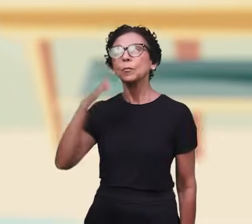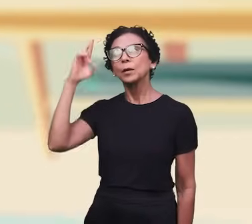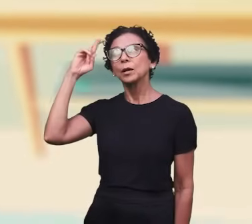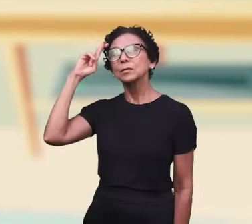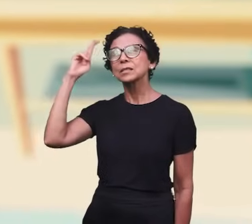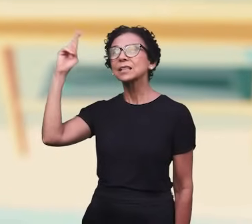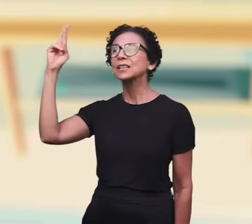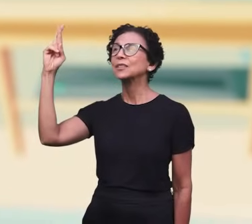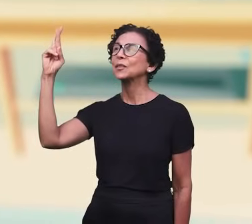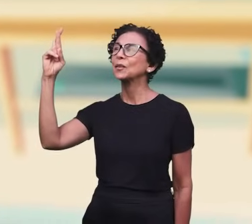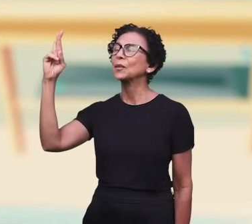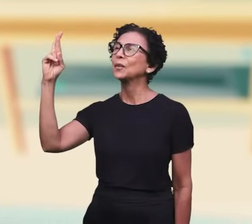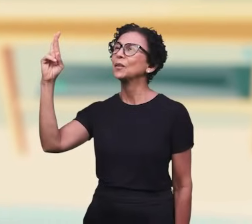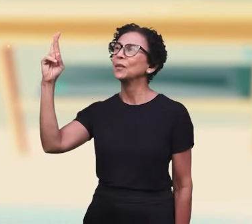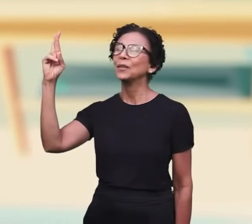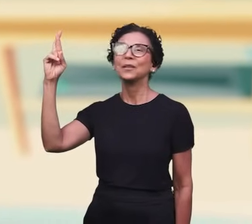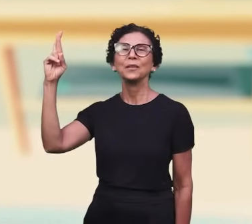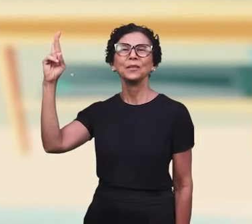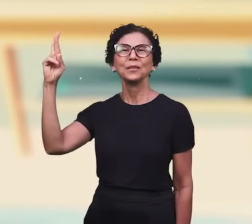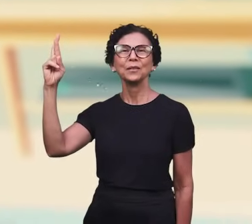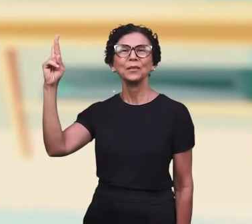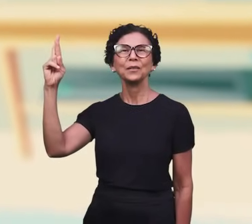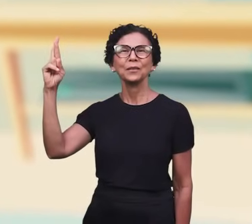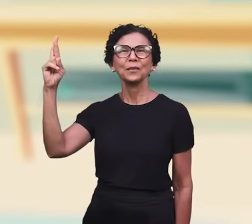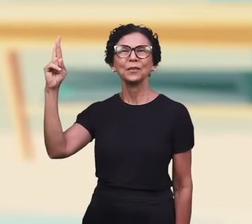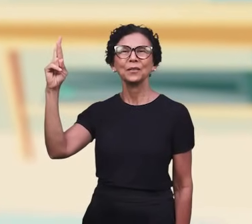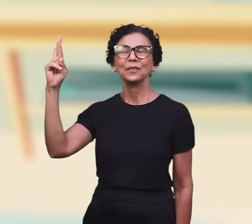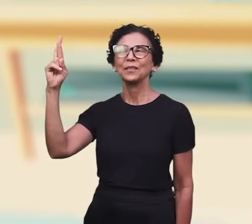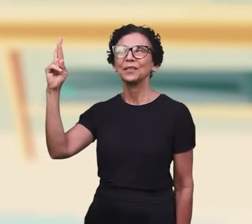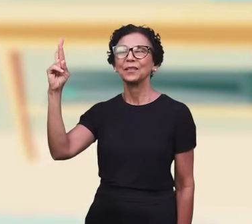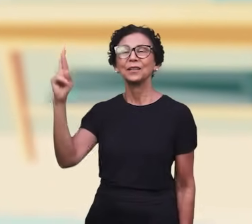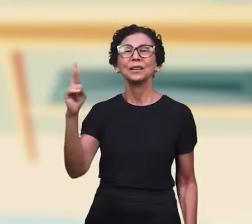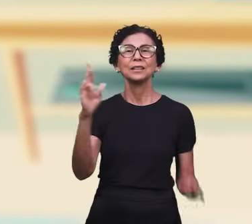O nome do meu Senhor,